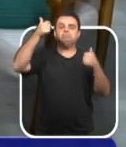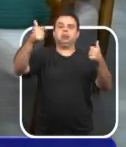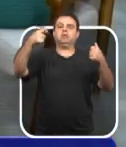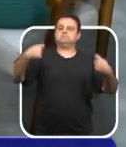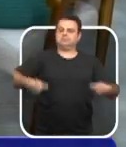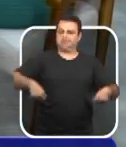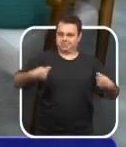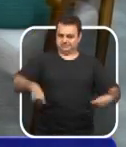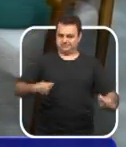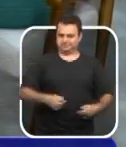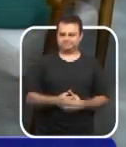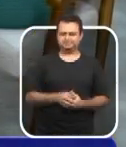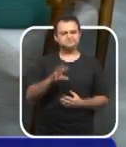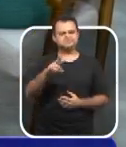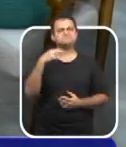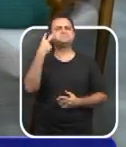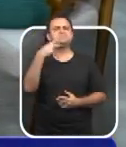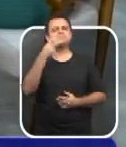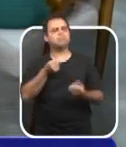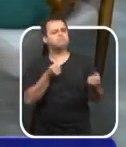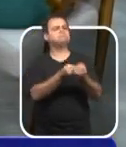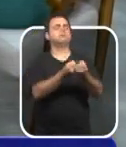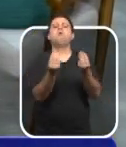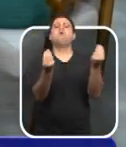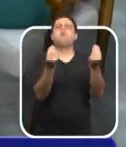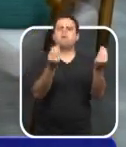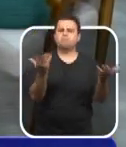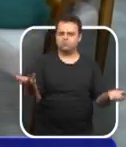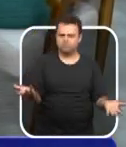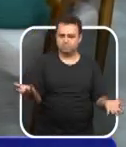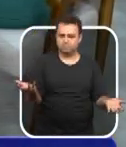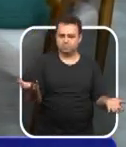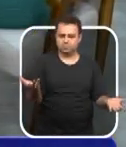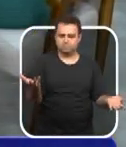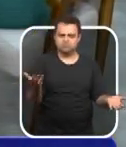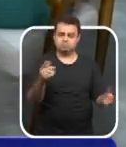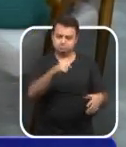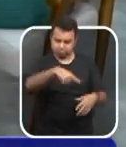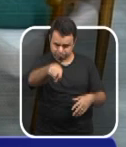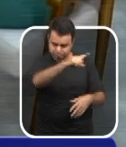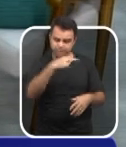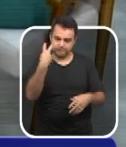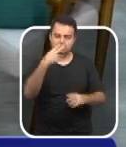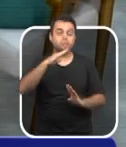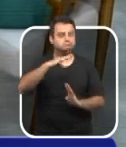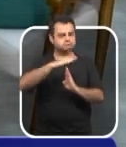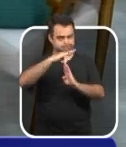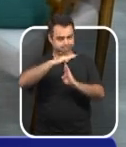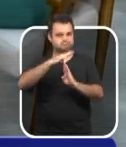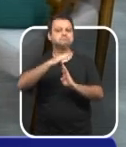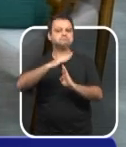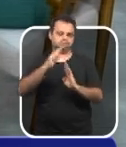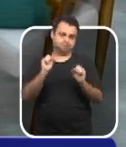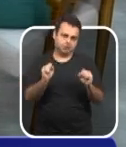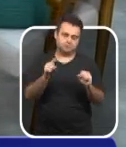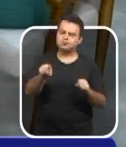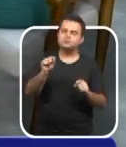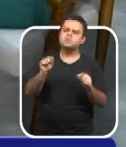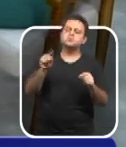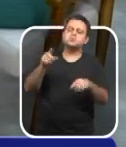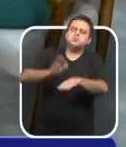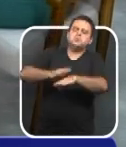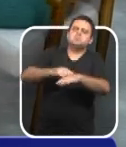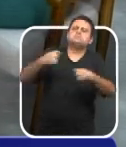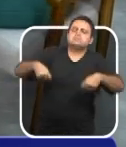qual que é o papel do vereador, então, no fomento dessas políticas públicas, já que vocês não podem, tem uma limitação de legislação? A